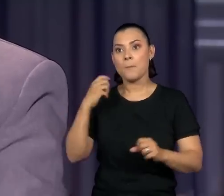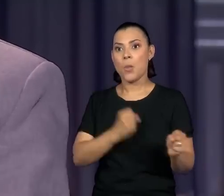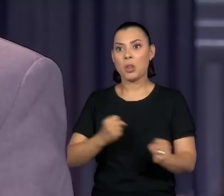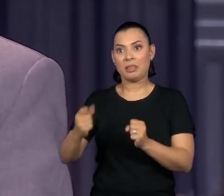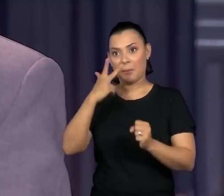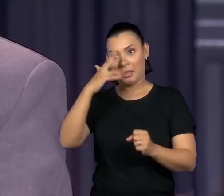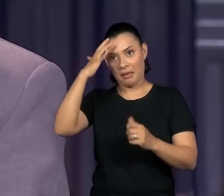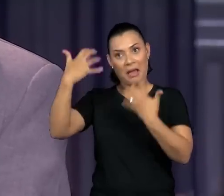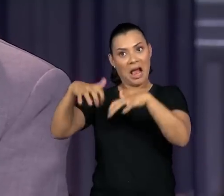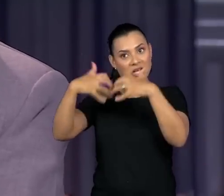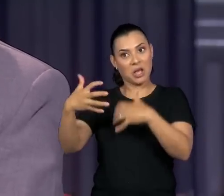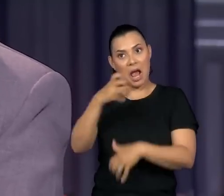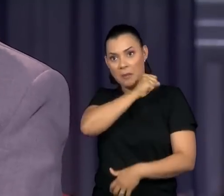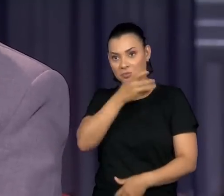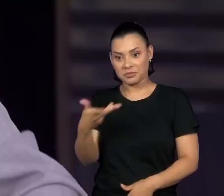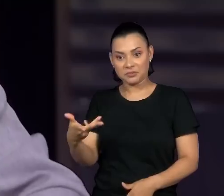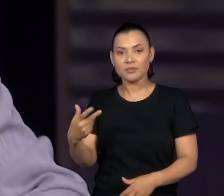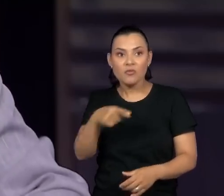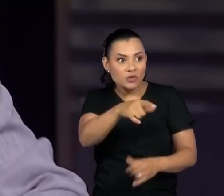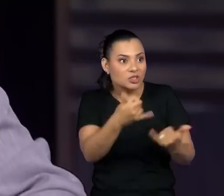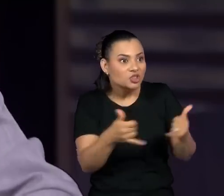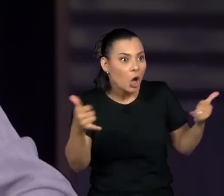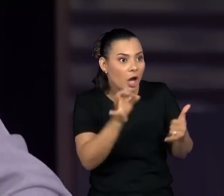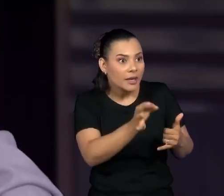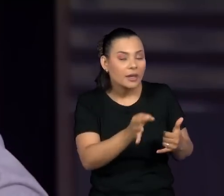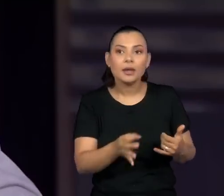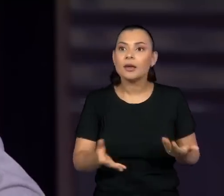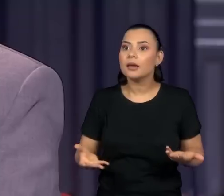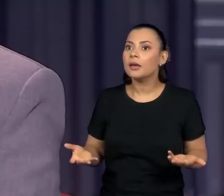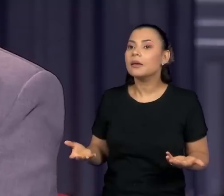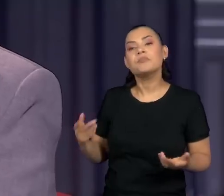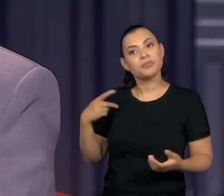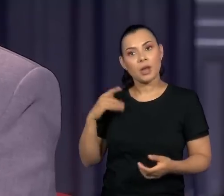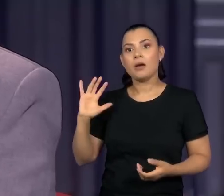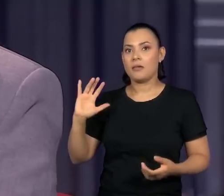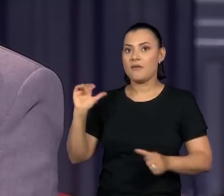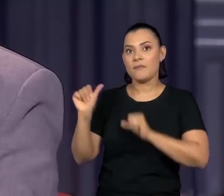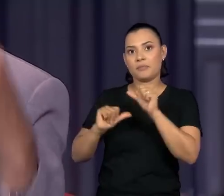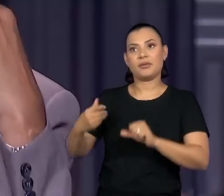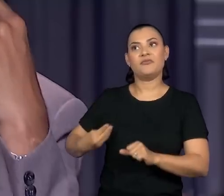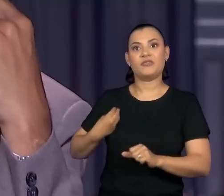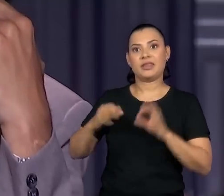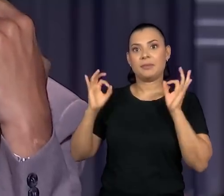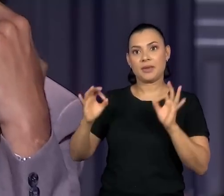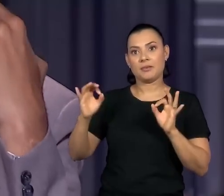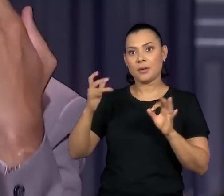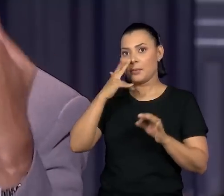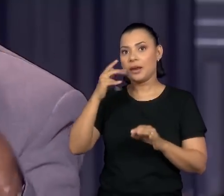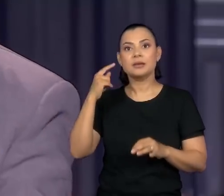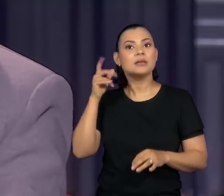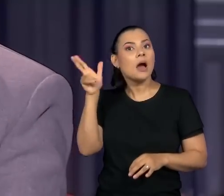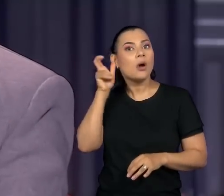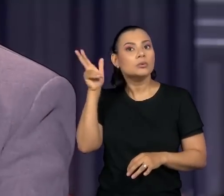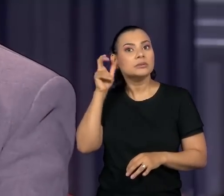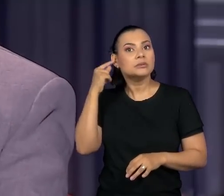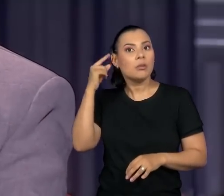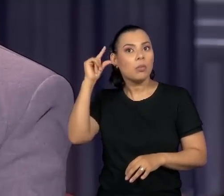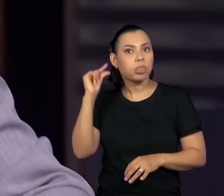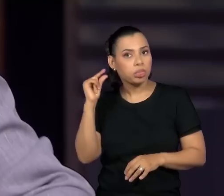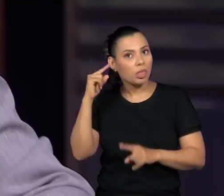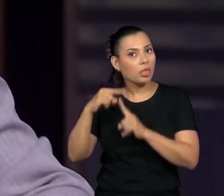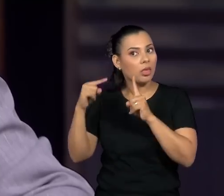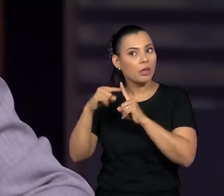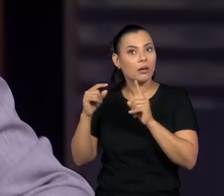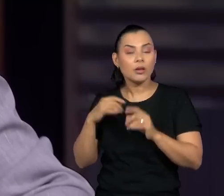raciocínio, não sei. Depois você levou um choque. Depois desse dia ficou diferente minha vida. Caraca. E perdi uma parte da minha audição. Caramba,